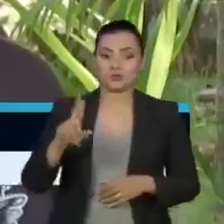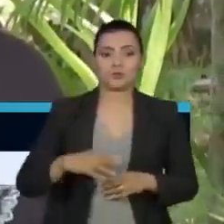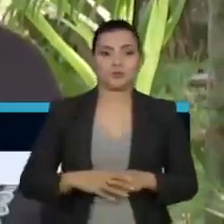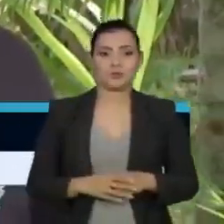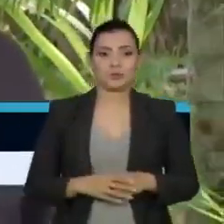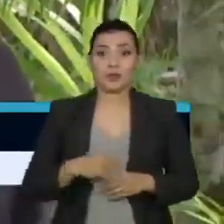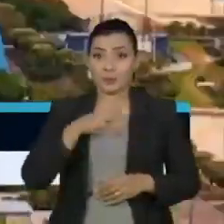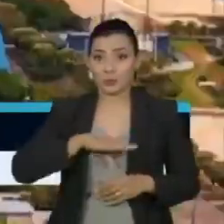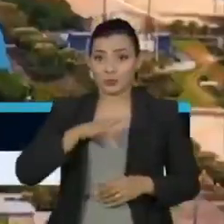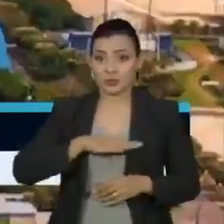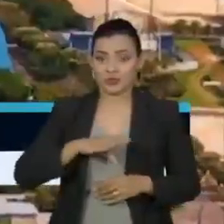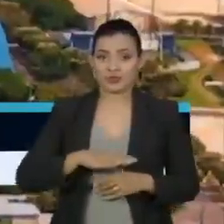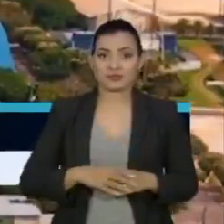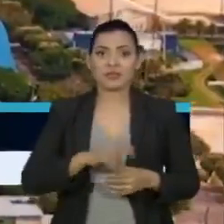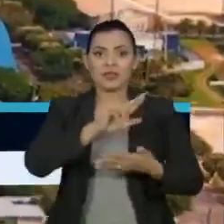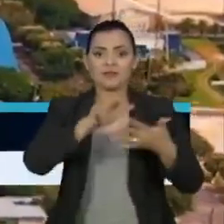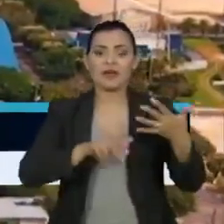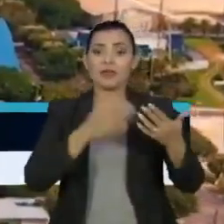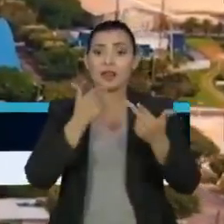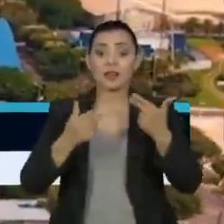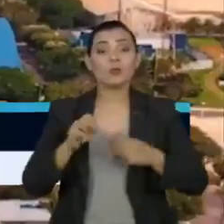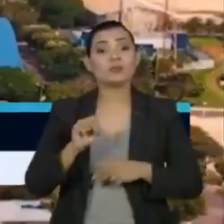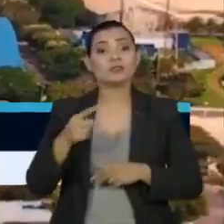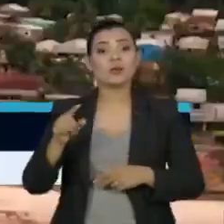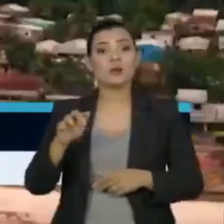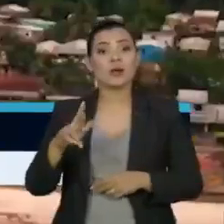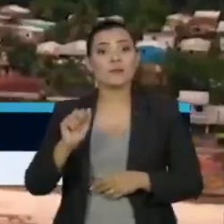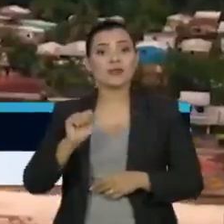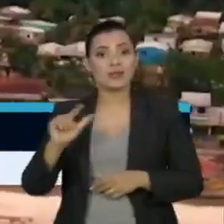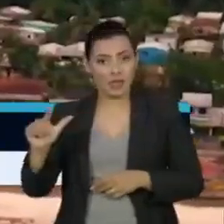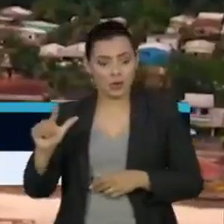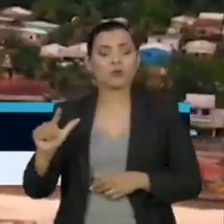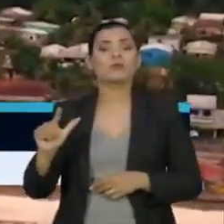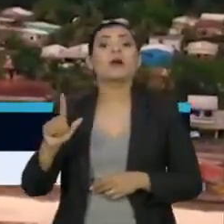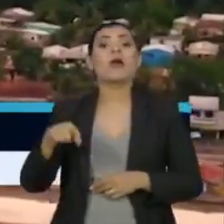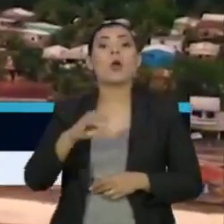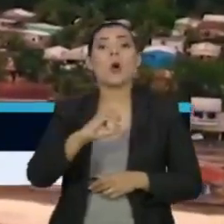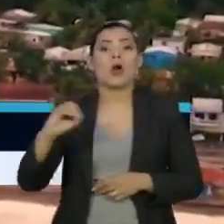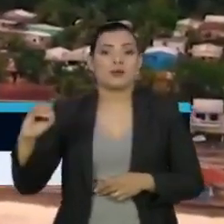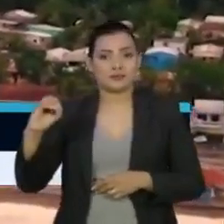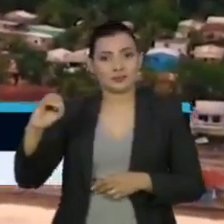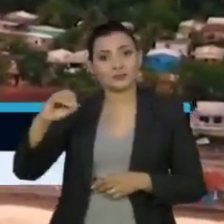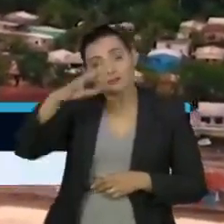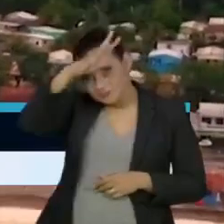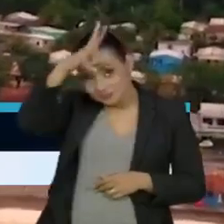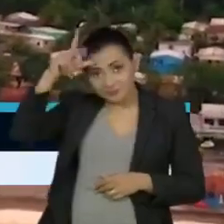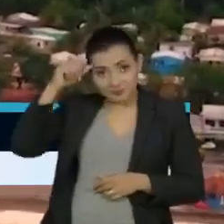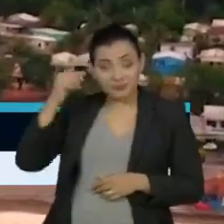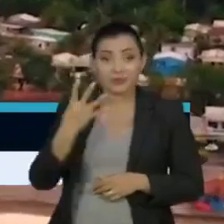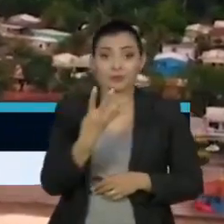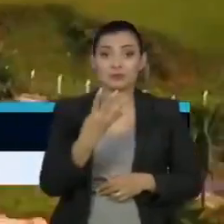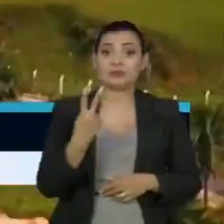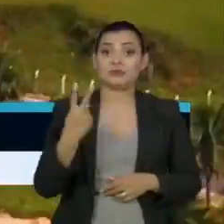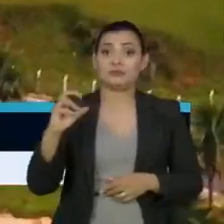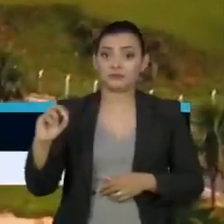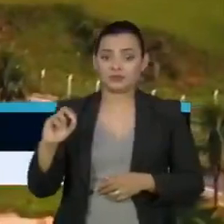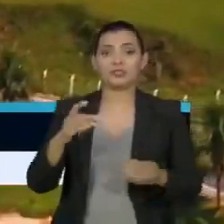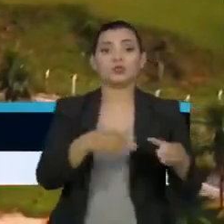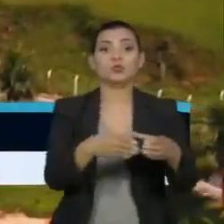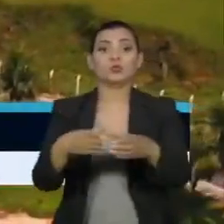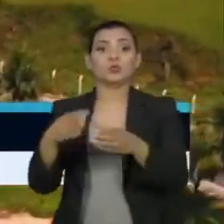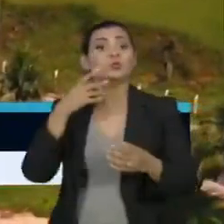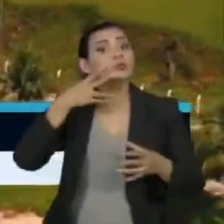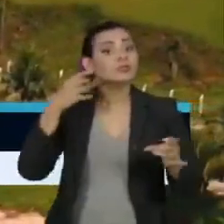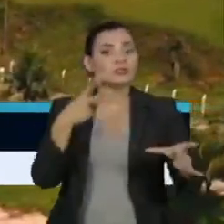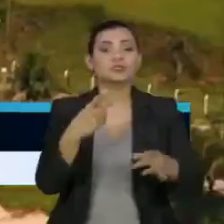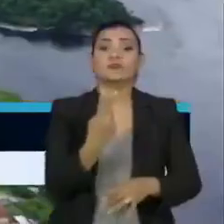e português. É assim em São Gabriel da Cachoeira, oeste do Amazonas, onde vivem 420 comunidades